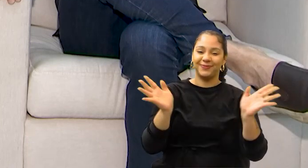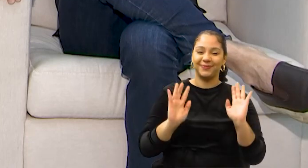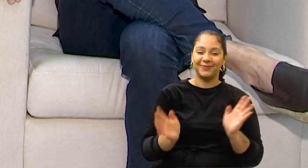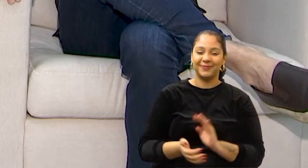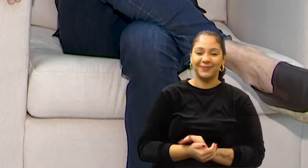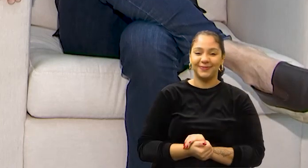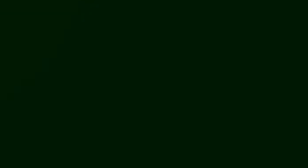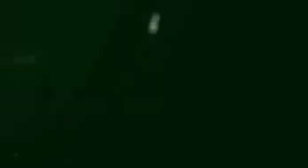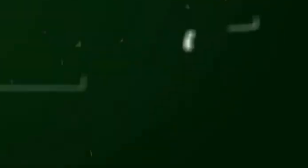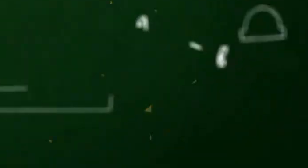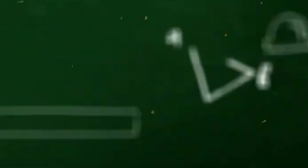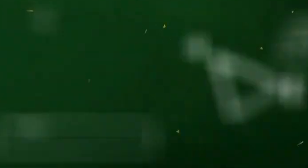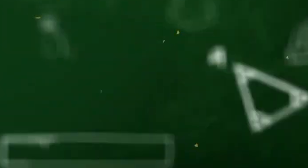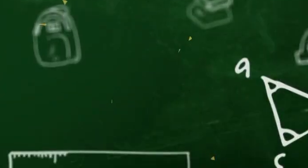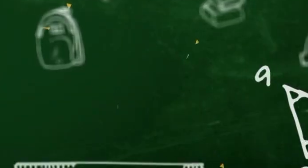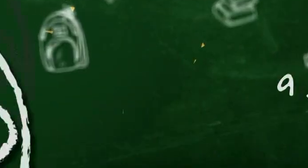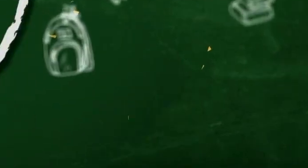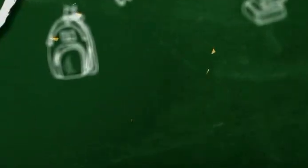educação tchau